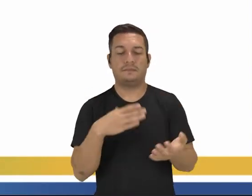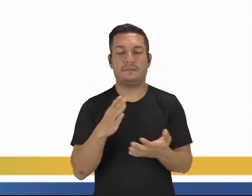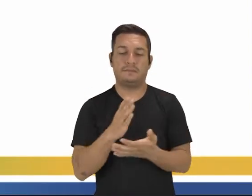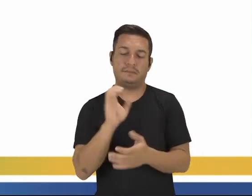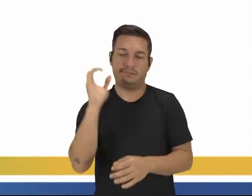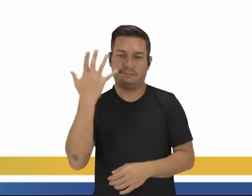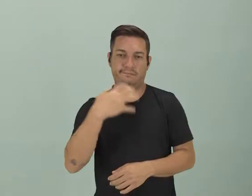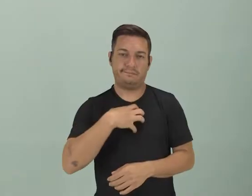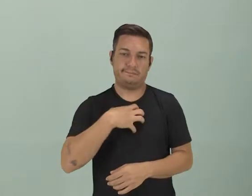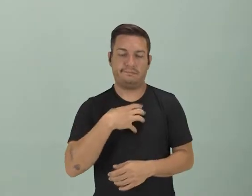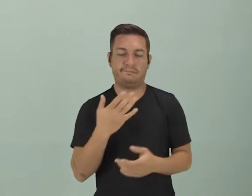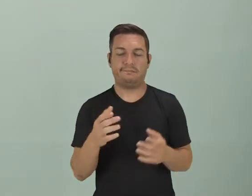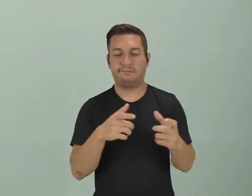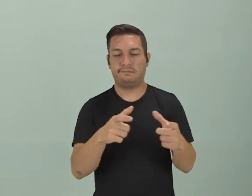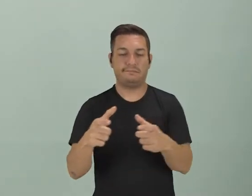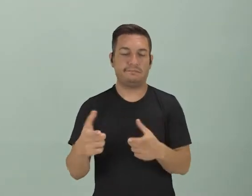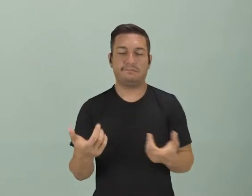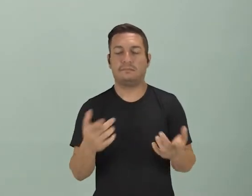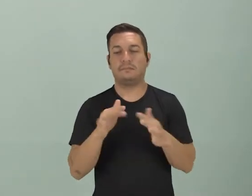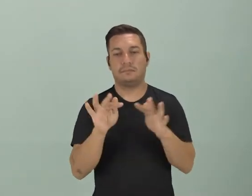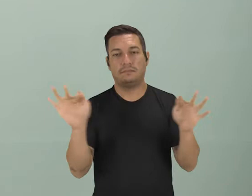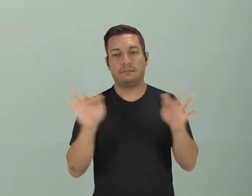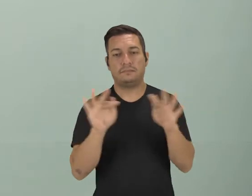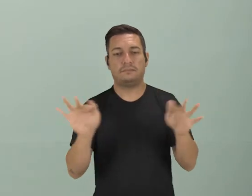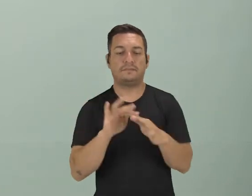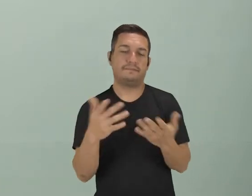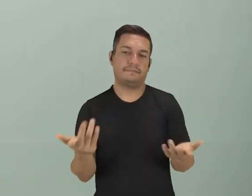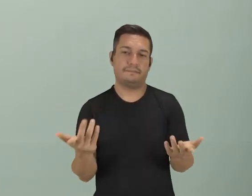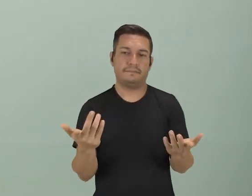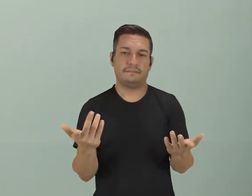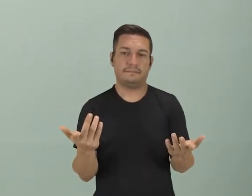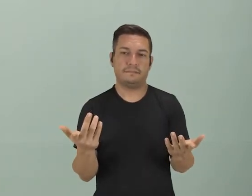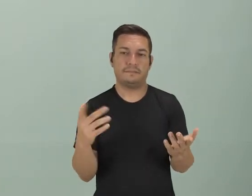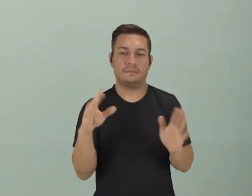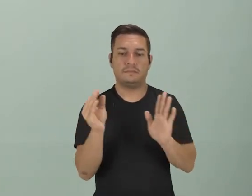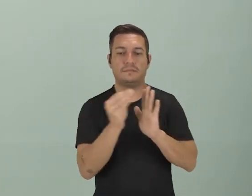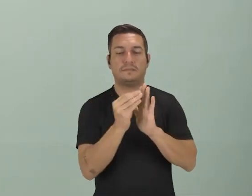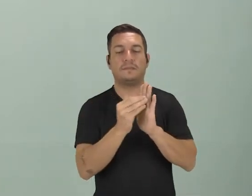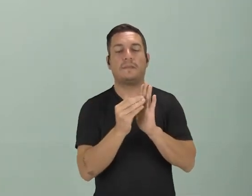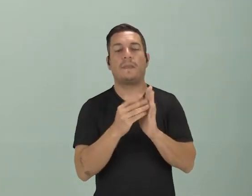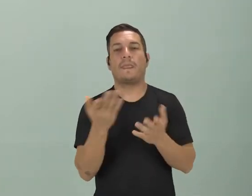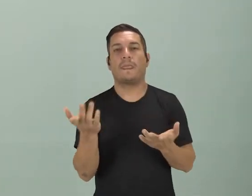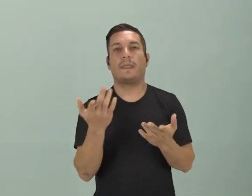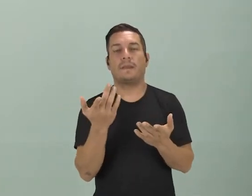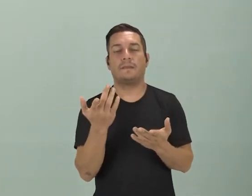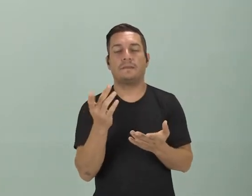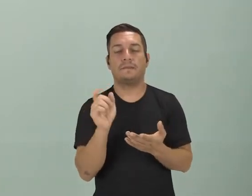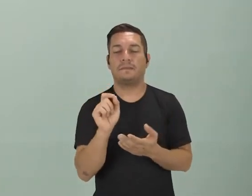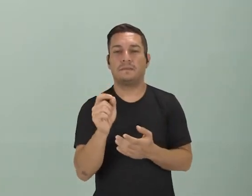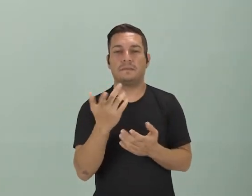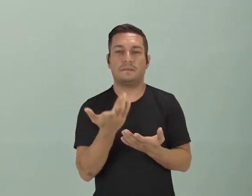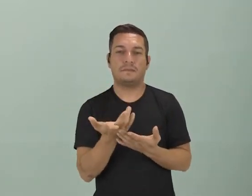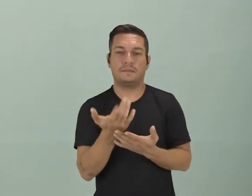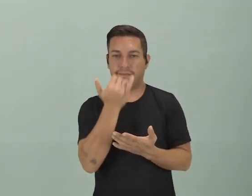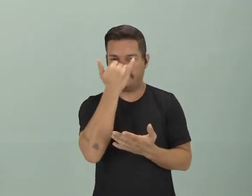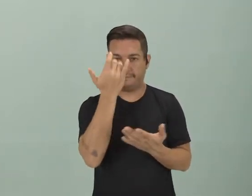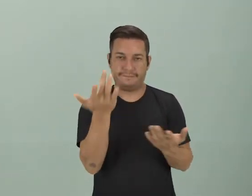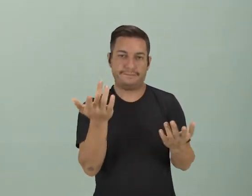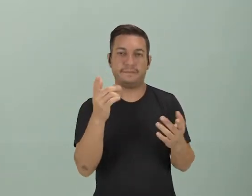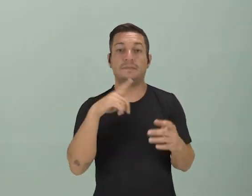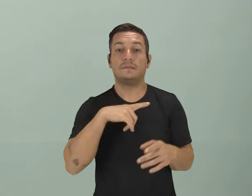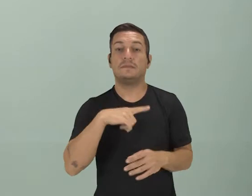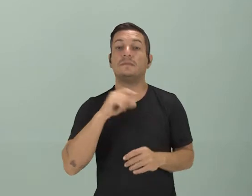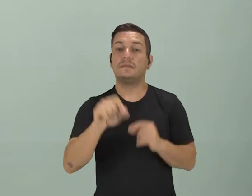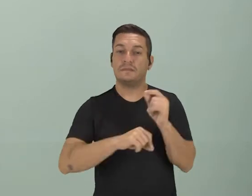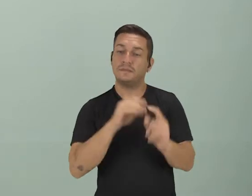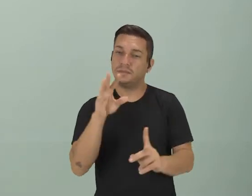alguma situação. Ou seja, essas frases, elas não são colocadas aí ao mero azar. Elas têm